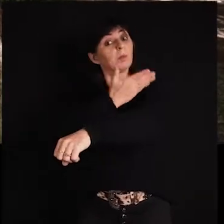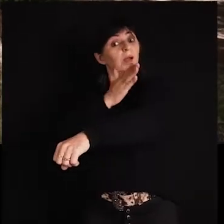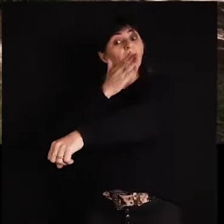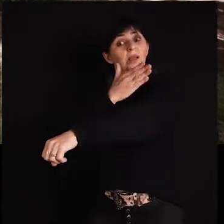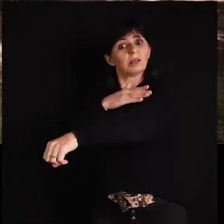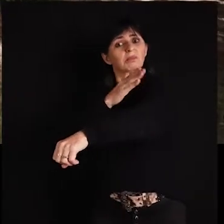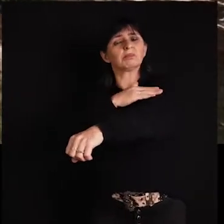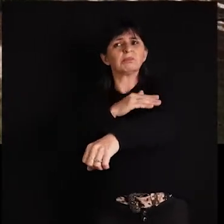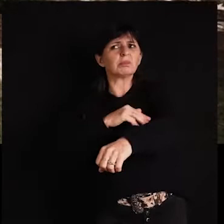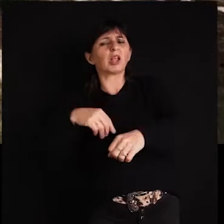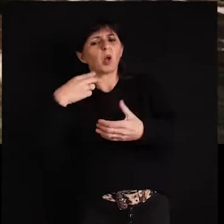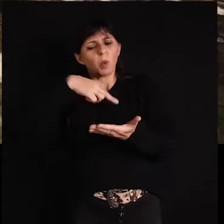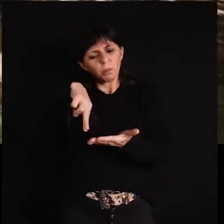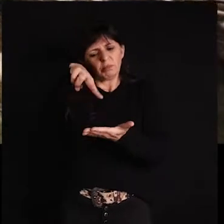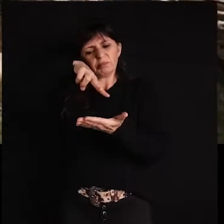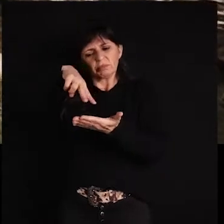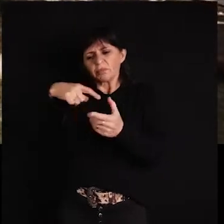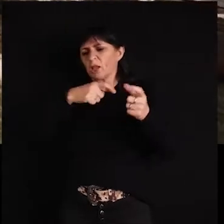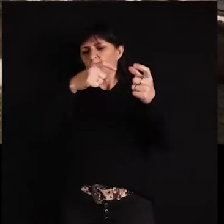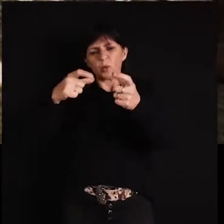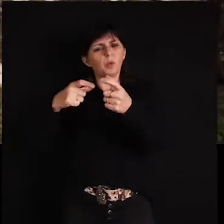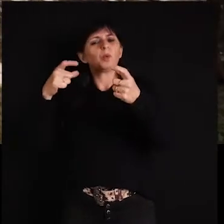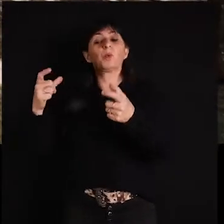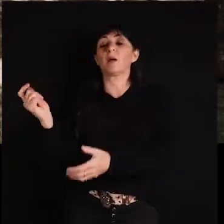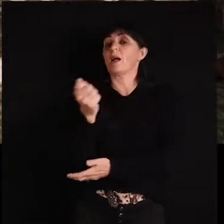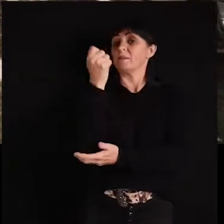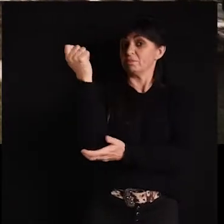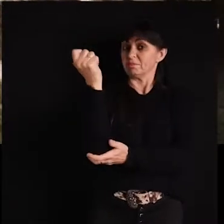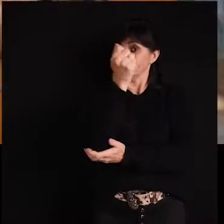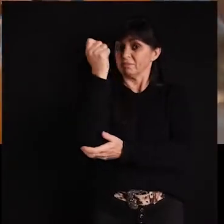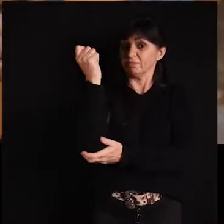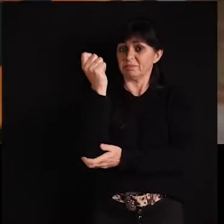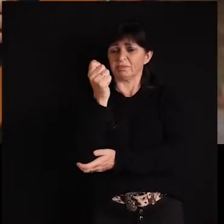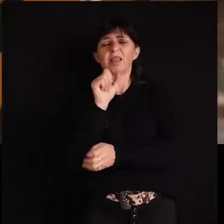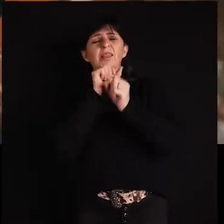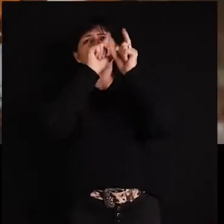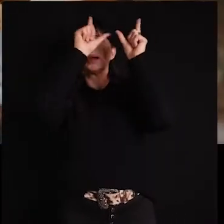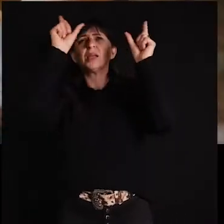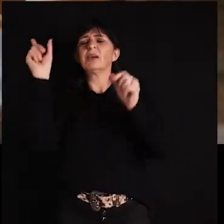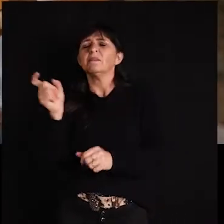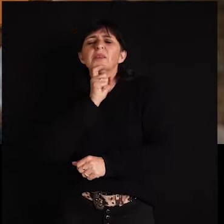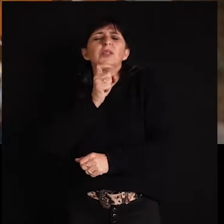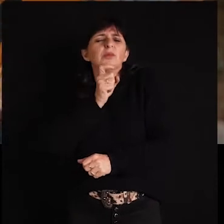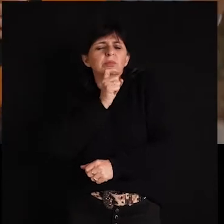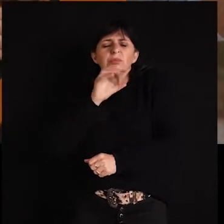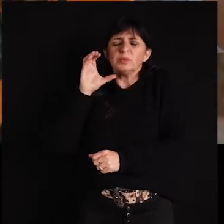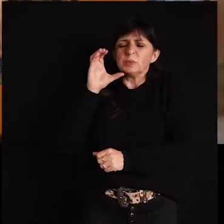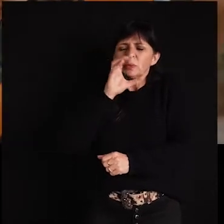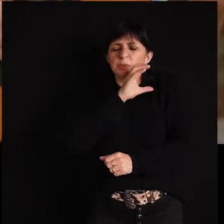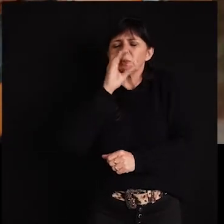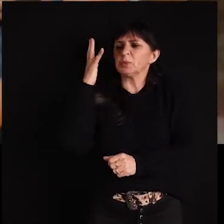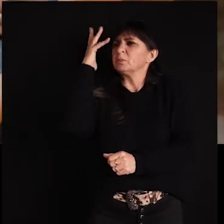Acostumado ao xixo em todo pago campeiro, se aquentam manhãs de geada na beleza